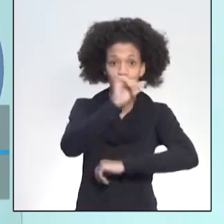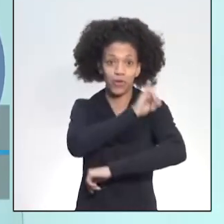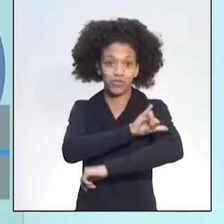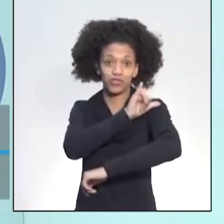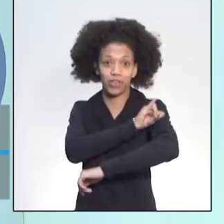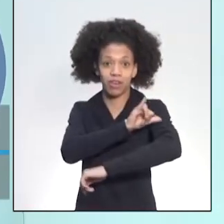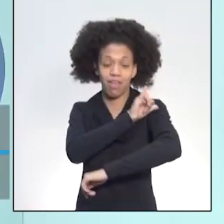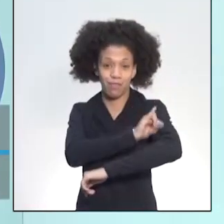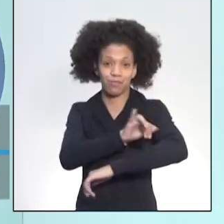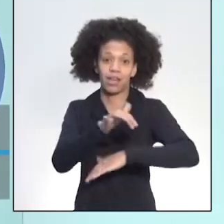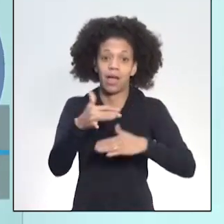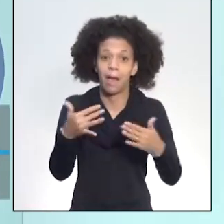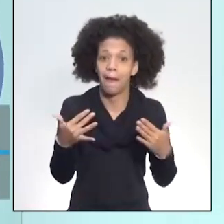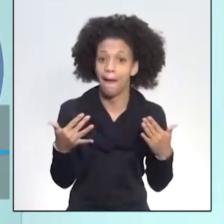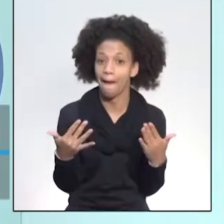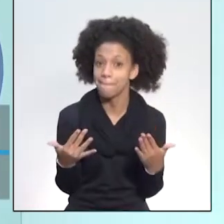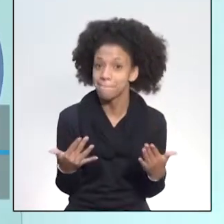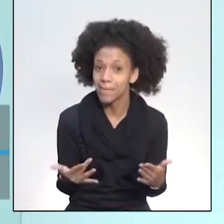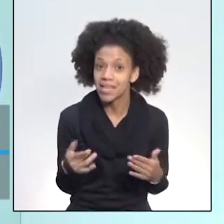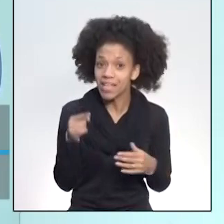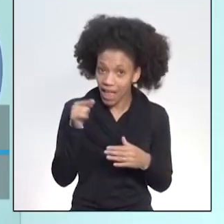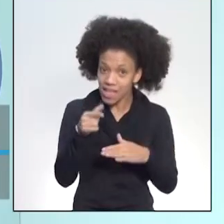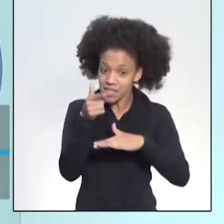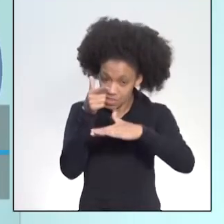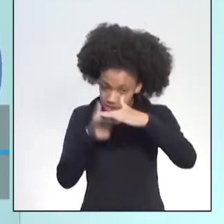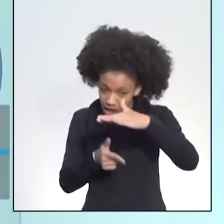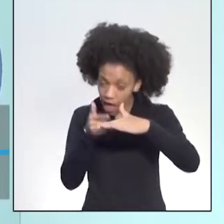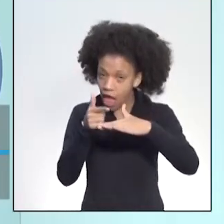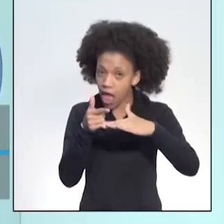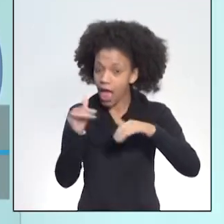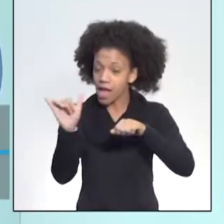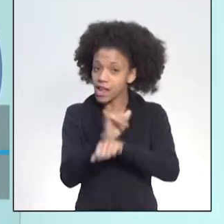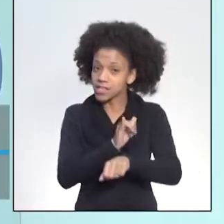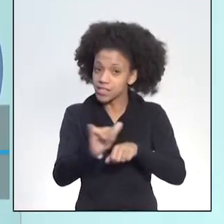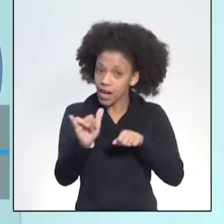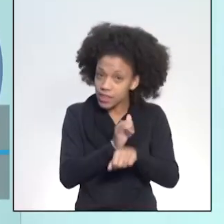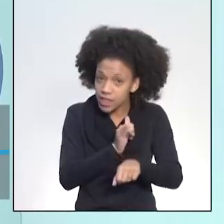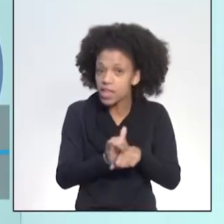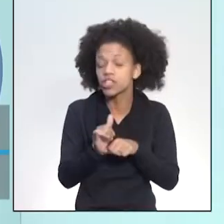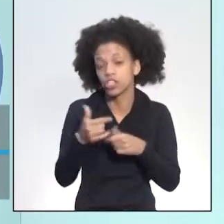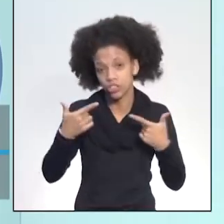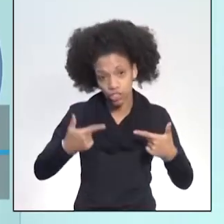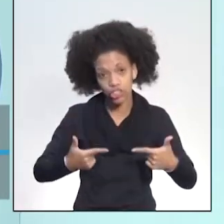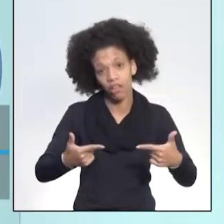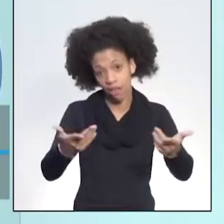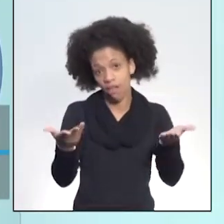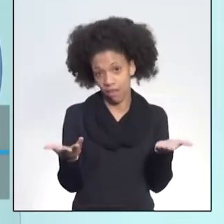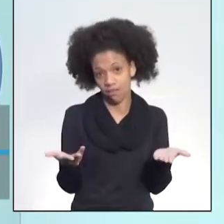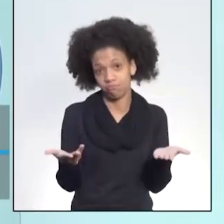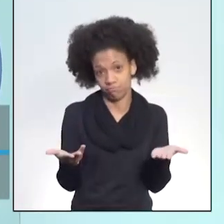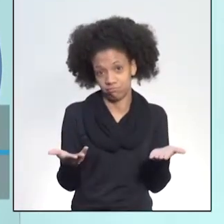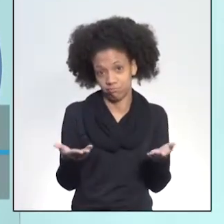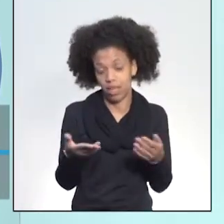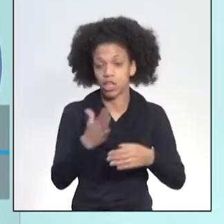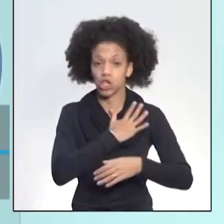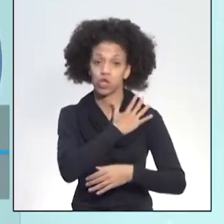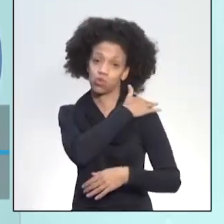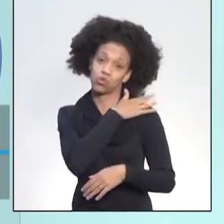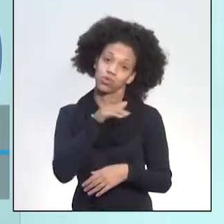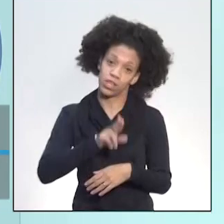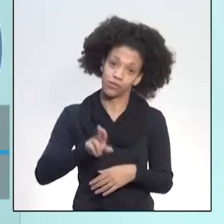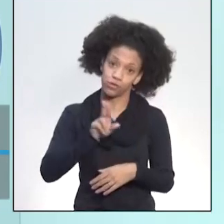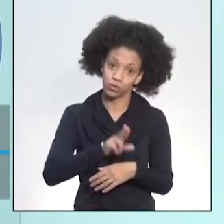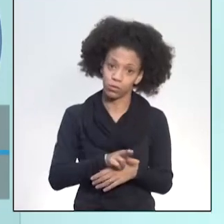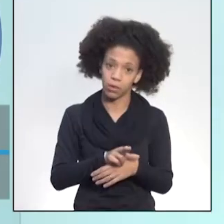Mas esse era o meio estratégico que os soldados utilizavam,